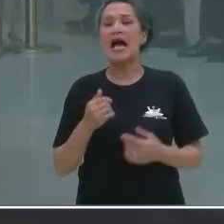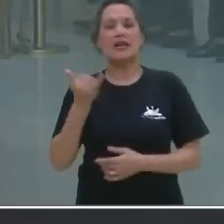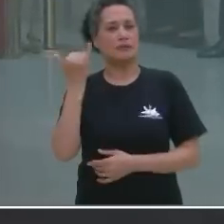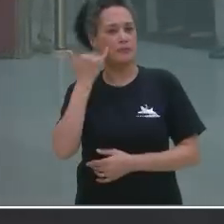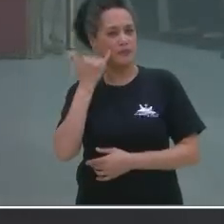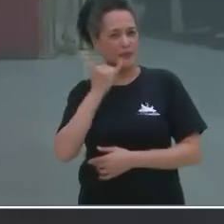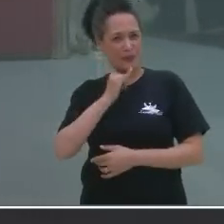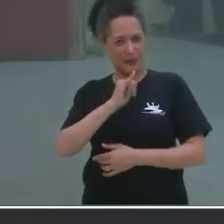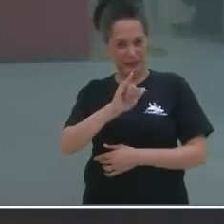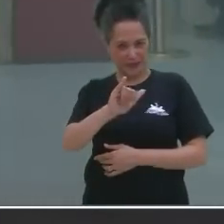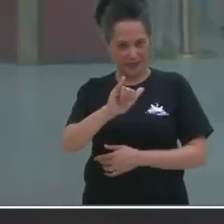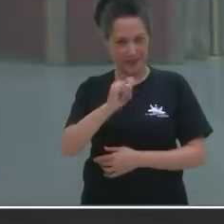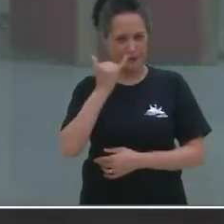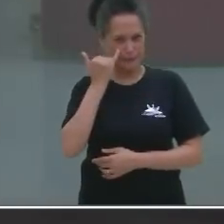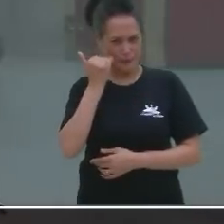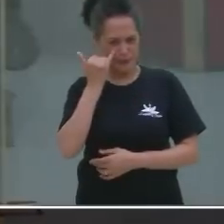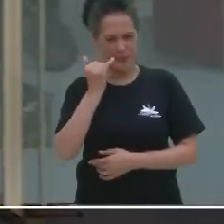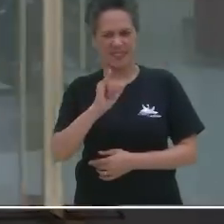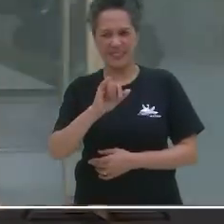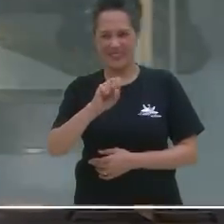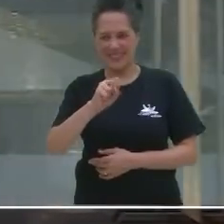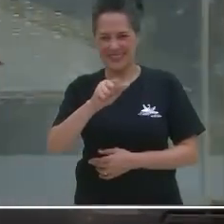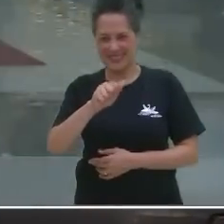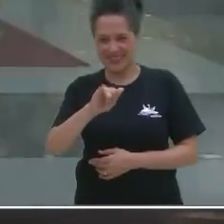profeta Isaías.